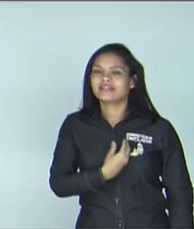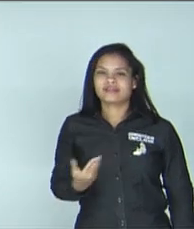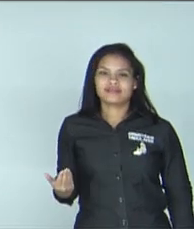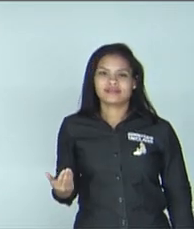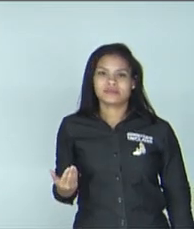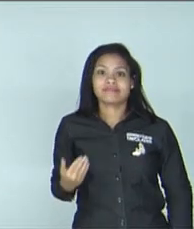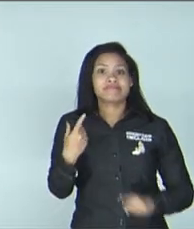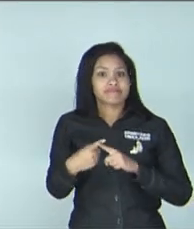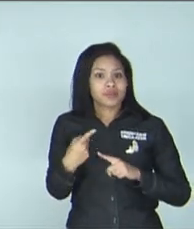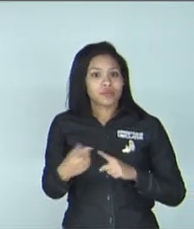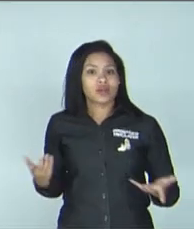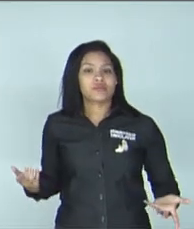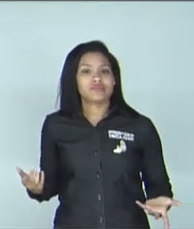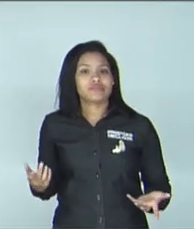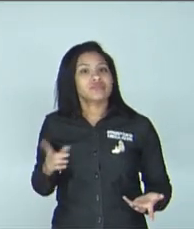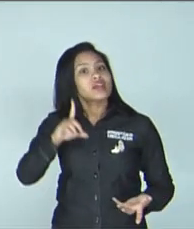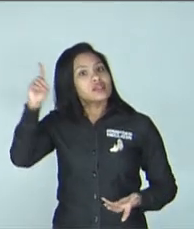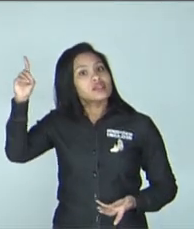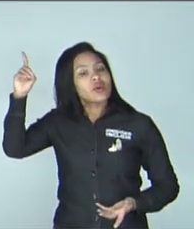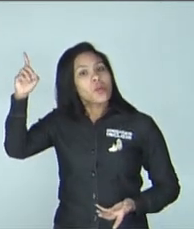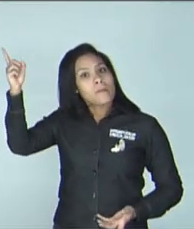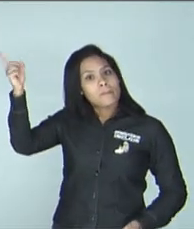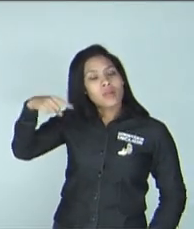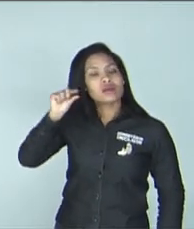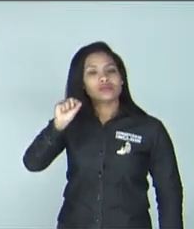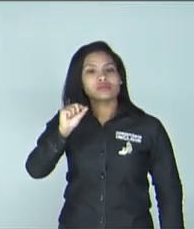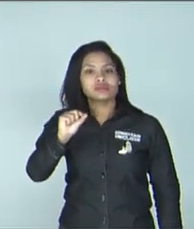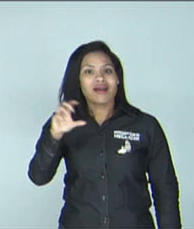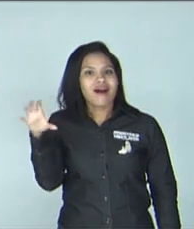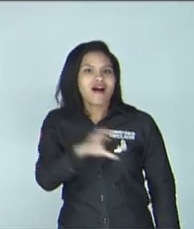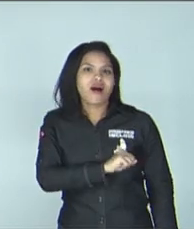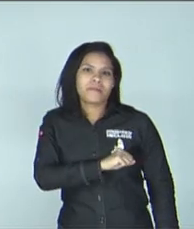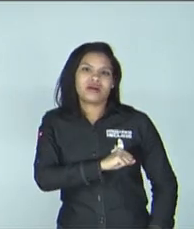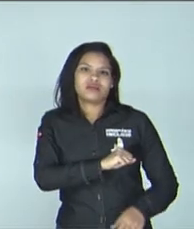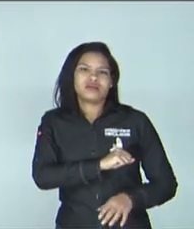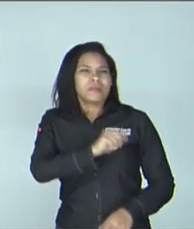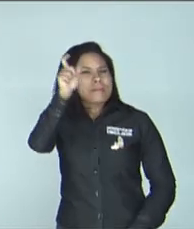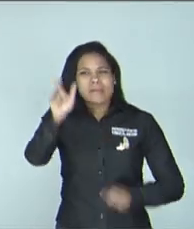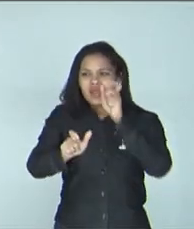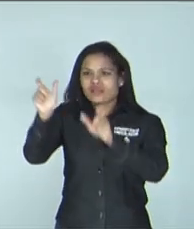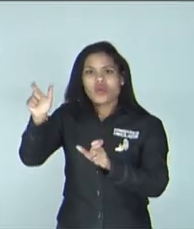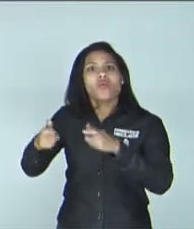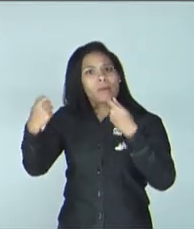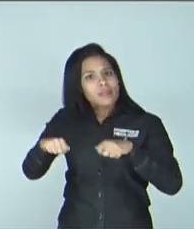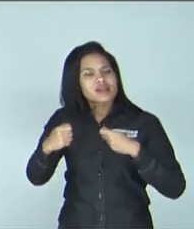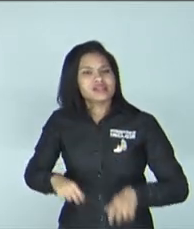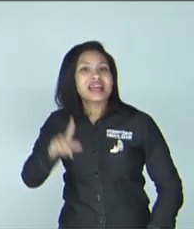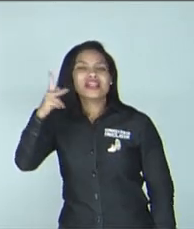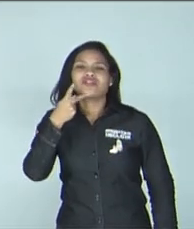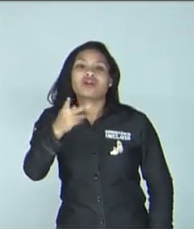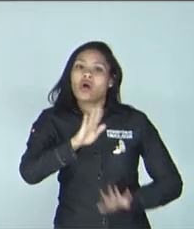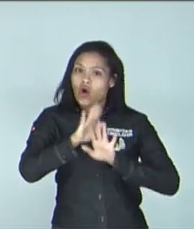é porque deus manda ele te amar as pessoas a deus não fale ame apenas aqueles que têm uma ideia é igual a